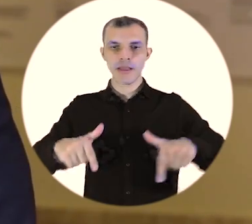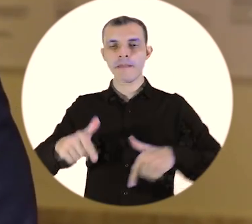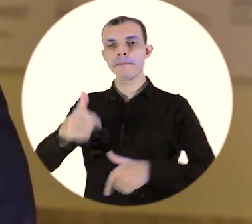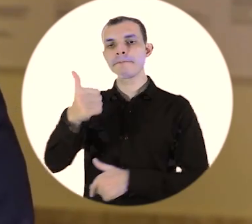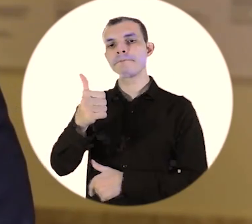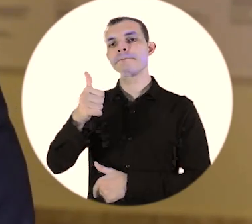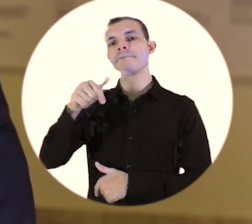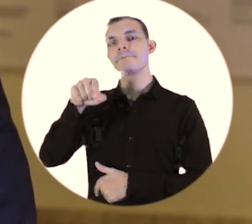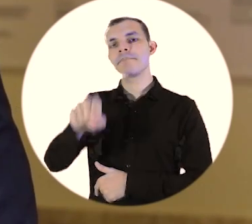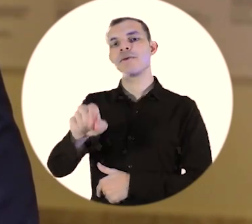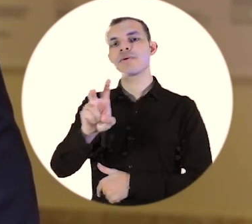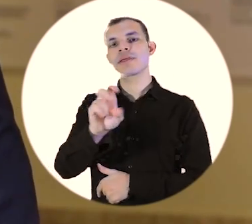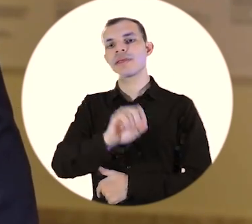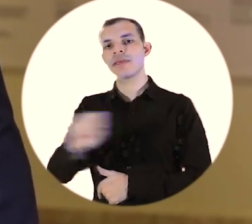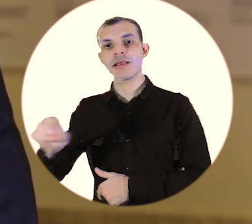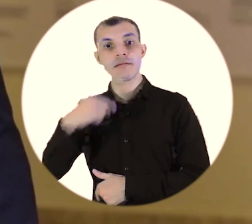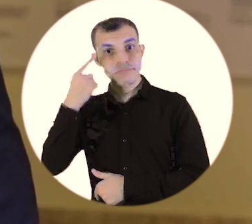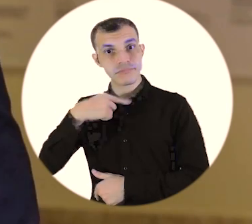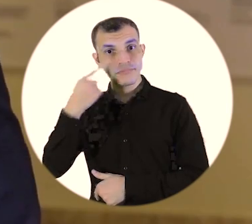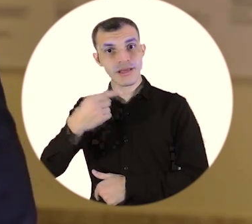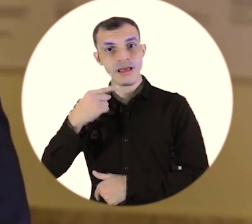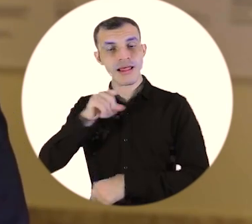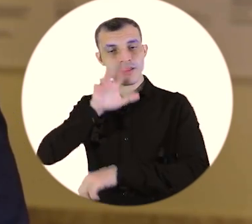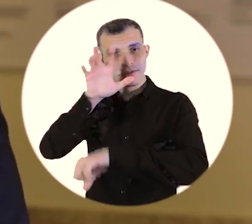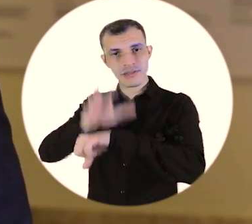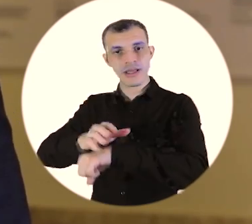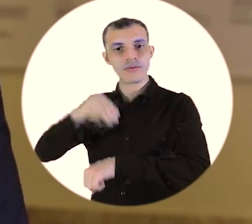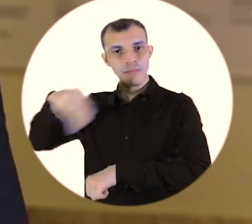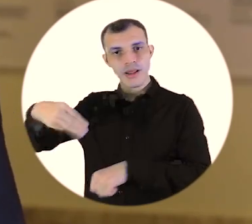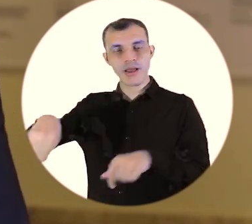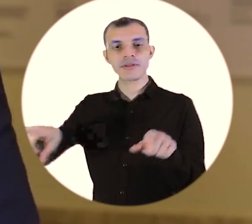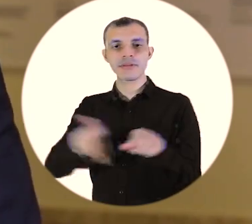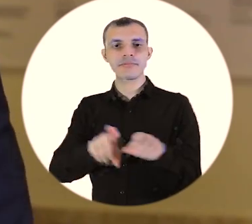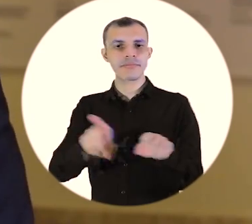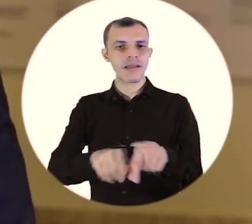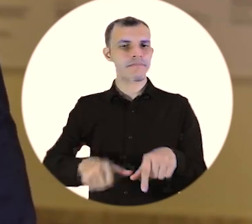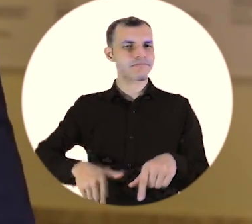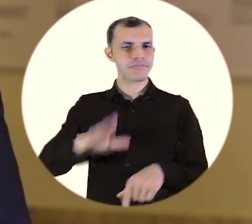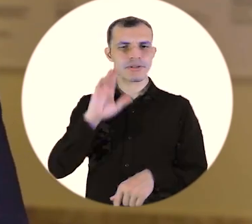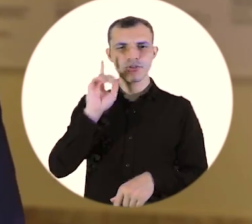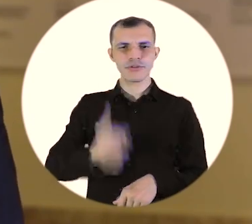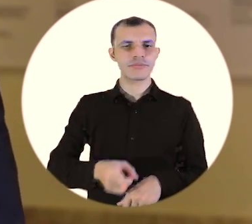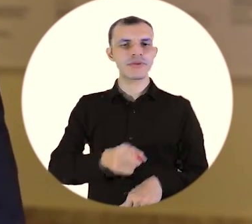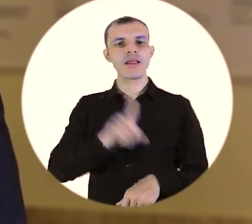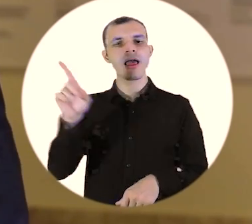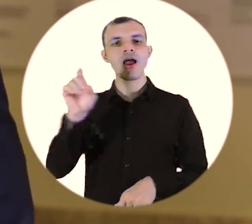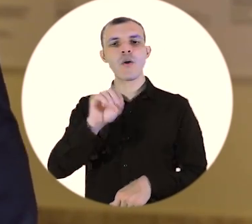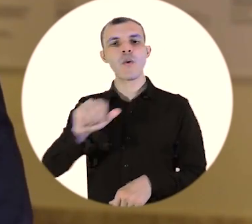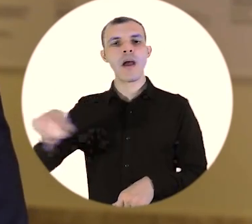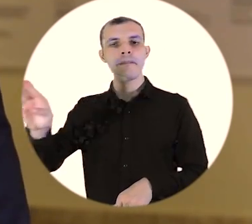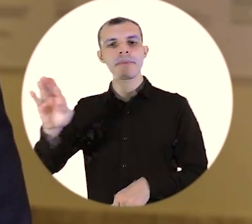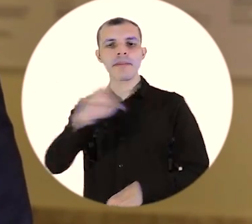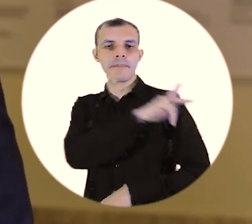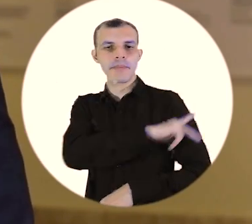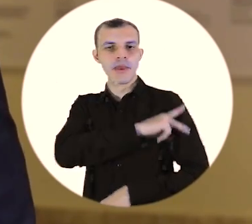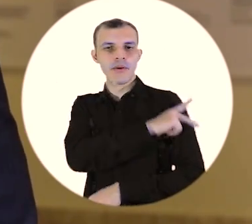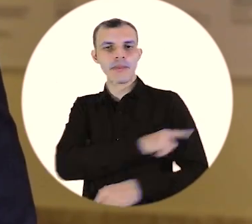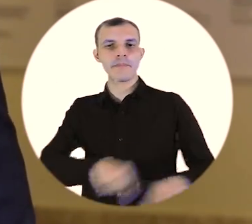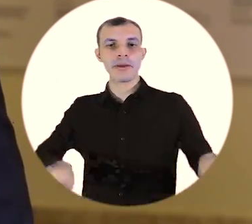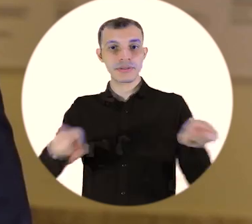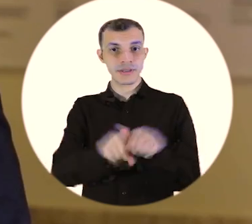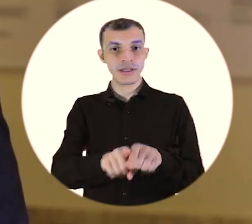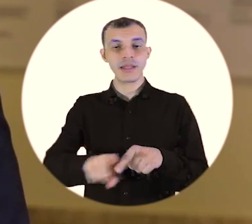de 1.500 advogados no estado do Maranhão e também mais de 600 advogados em parceria com a OAB do Piauí. Nos próximos